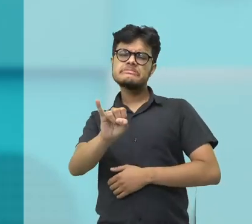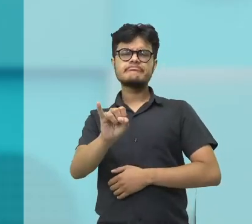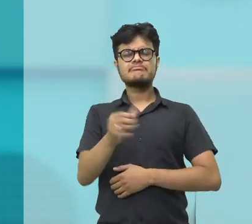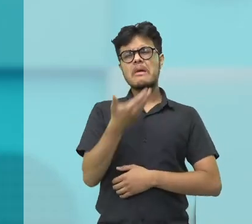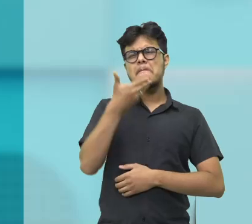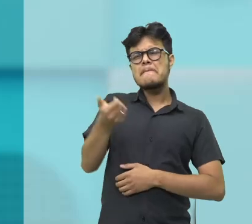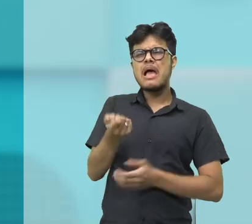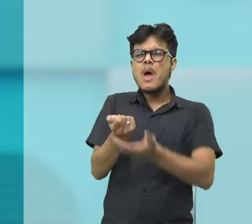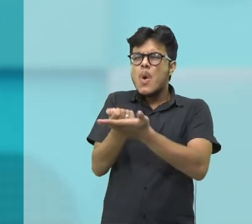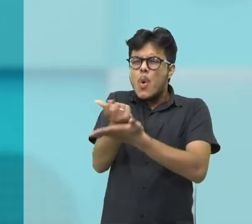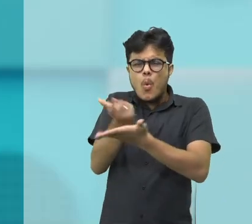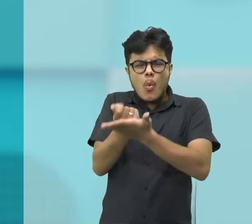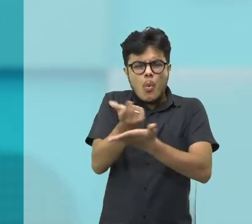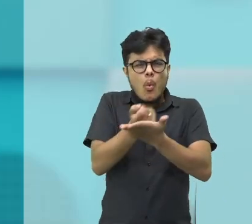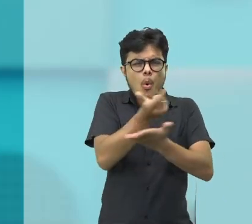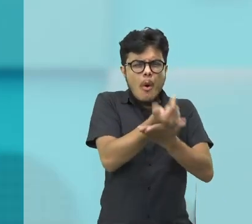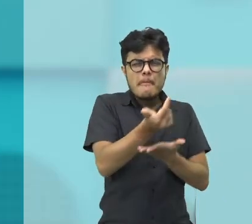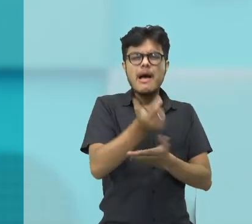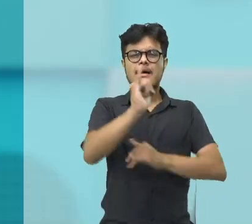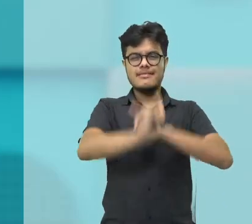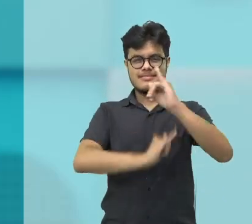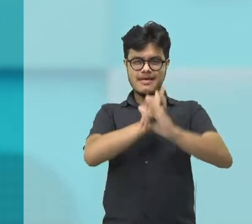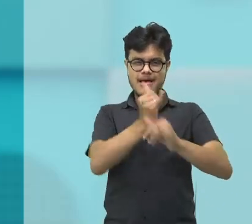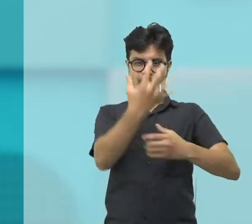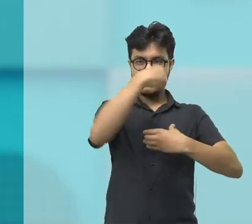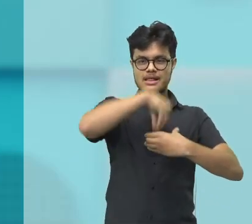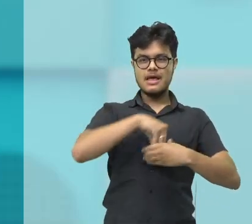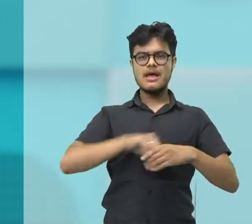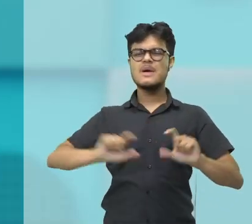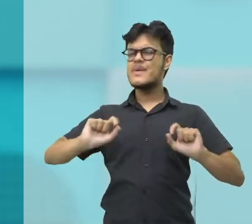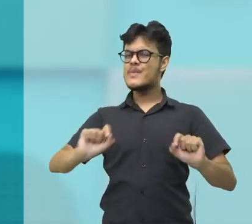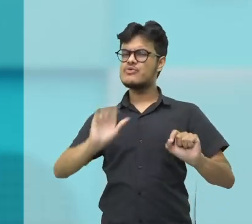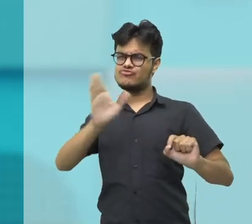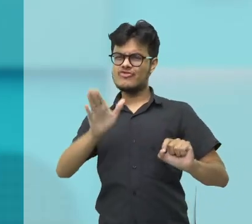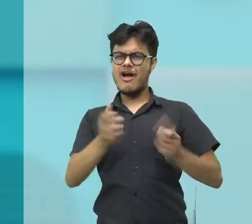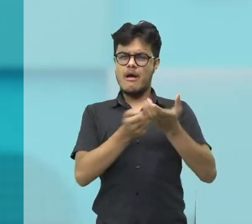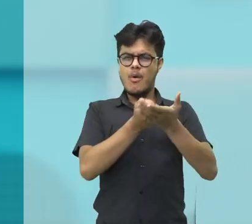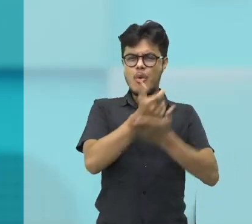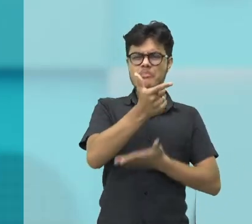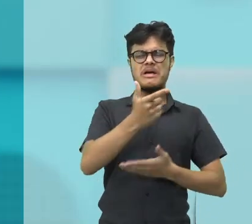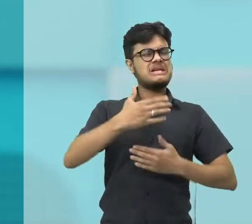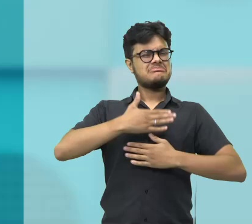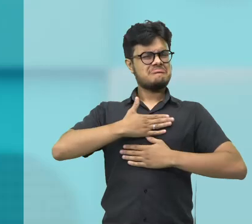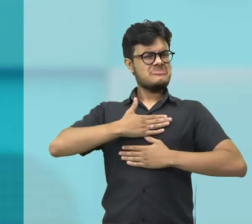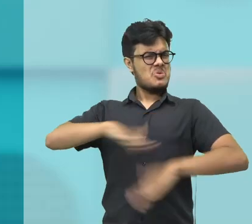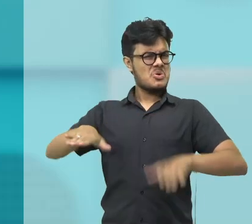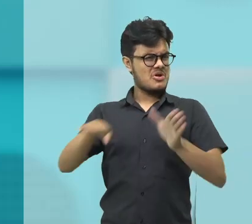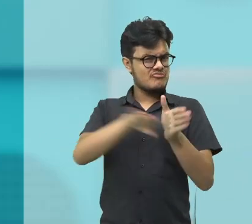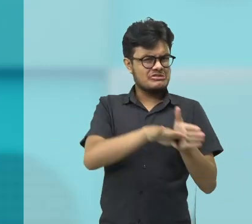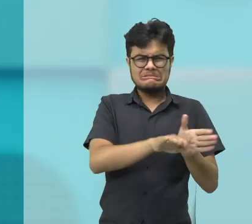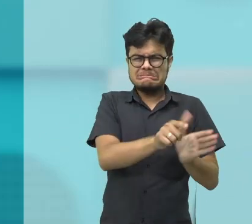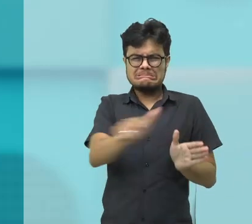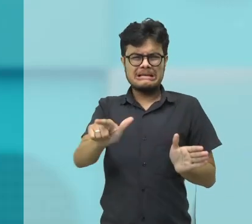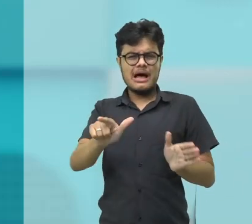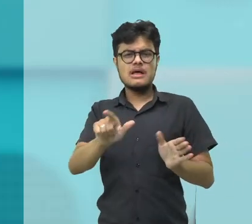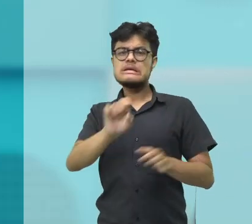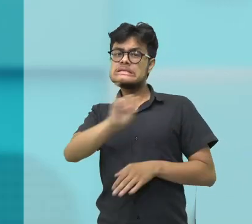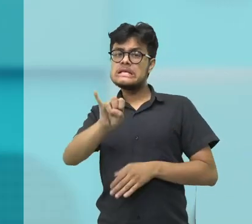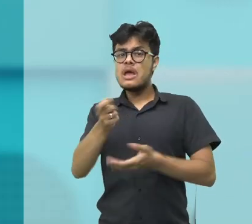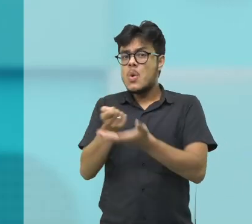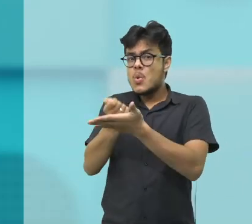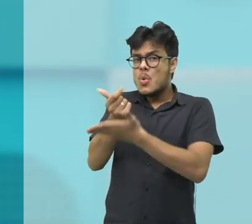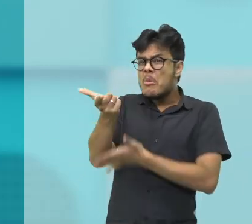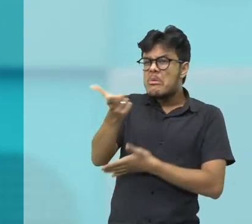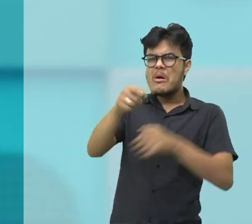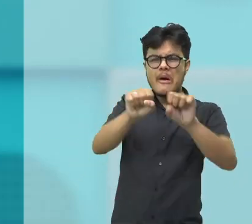agora a gente vive comprando pela internet, quem aí já comprou algo e não chegou? Ou comprou,